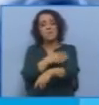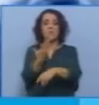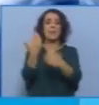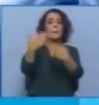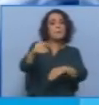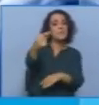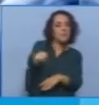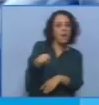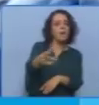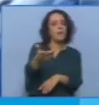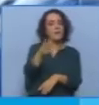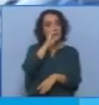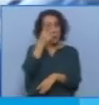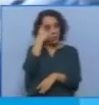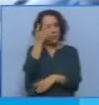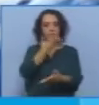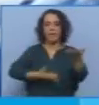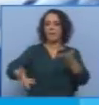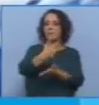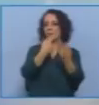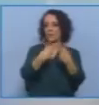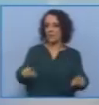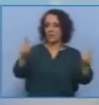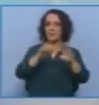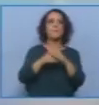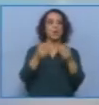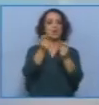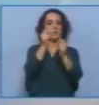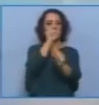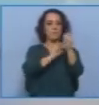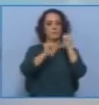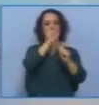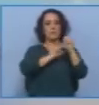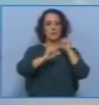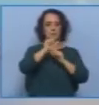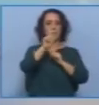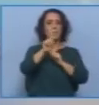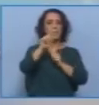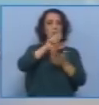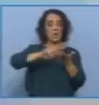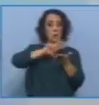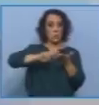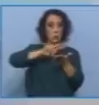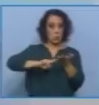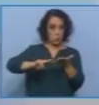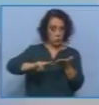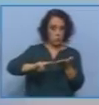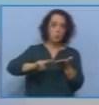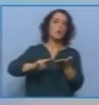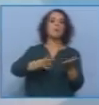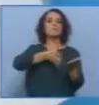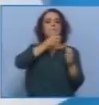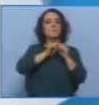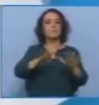que aí teríamos relações muito diferentes. Vamos então recuar um pouco no tempo e na primeira leitura recuamos à profecia